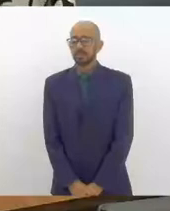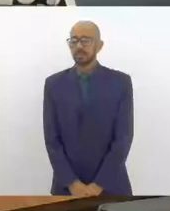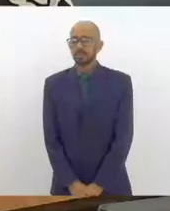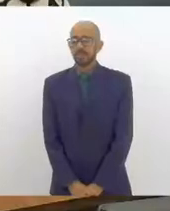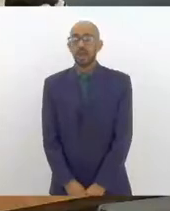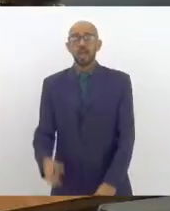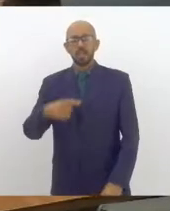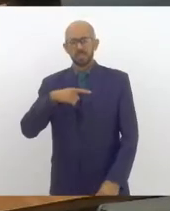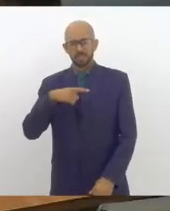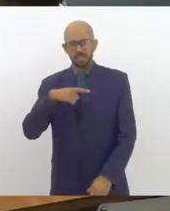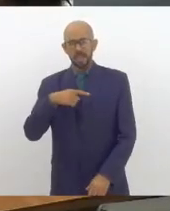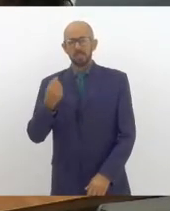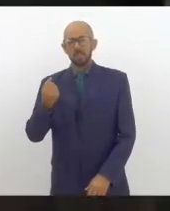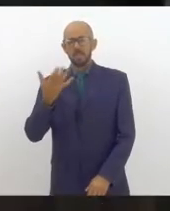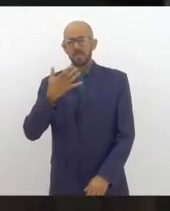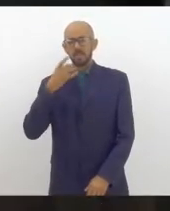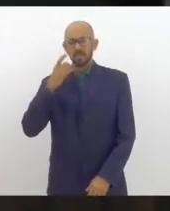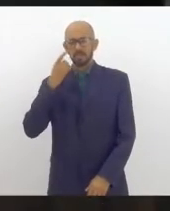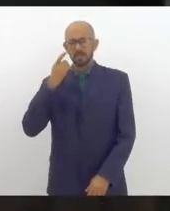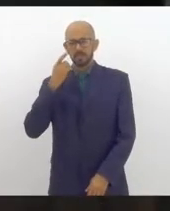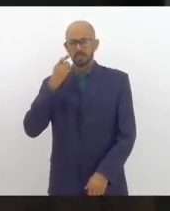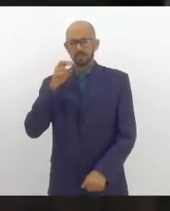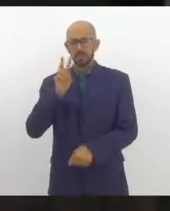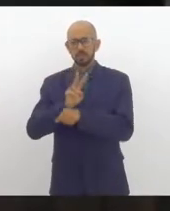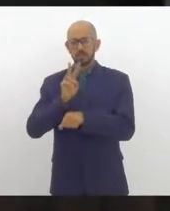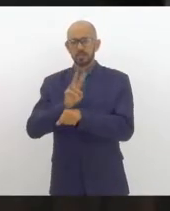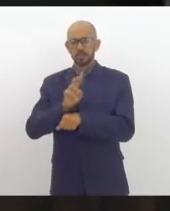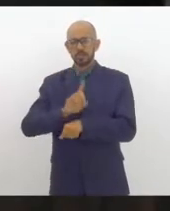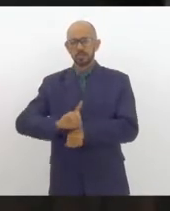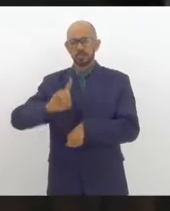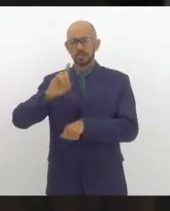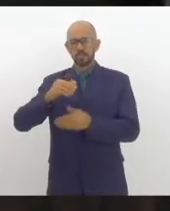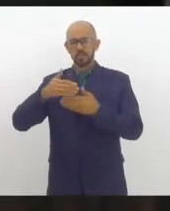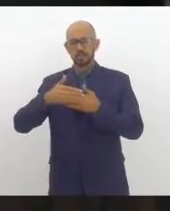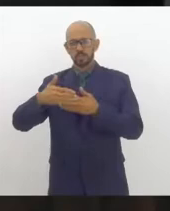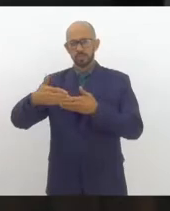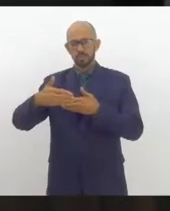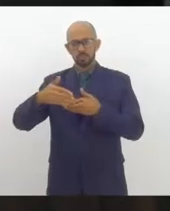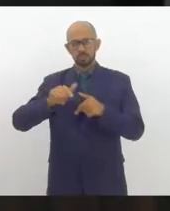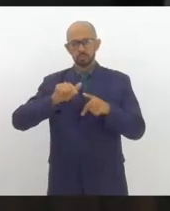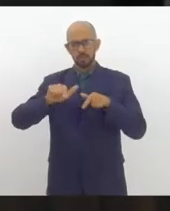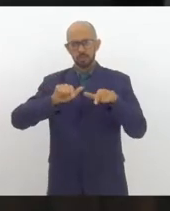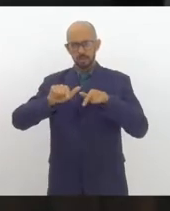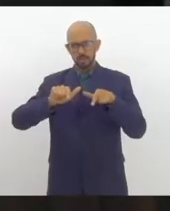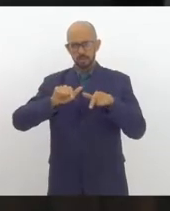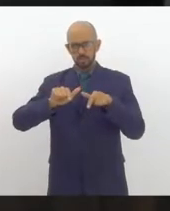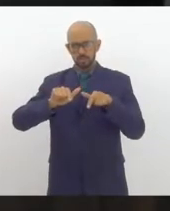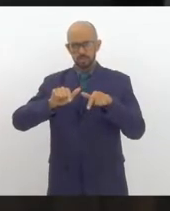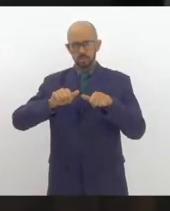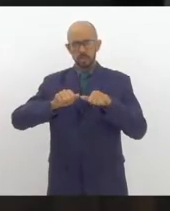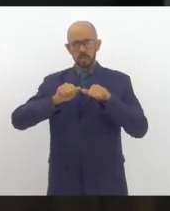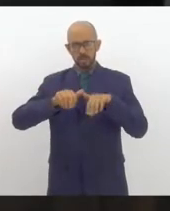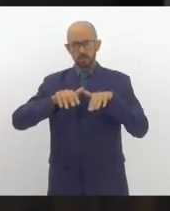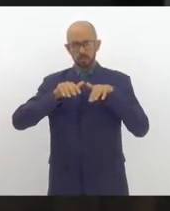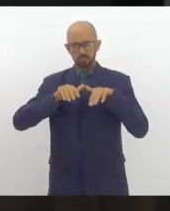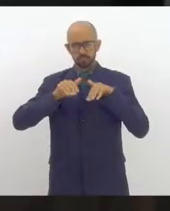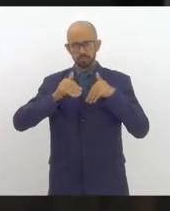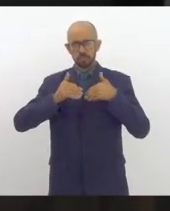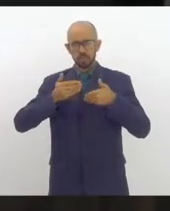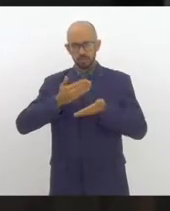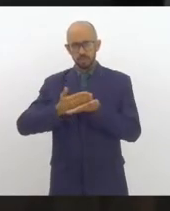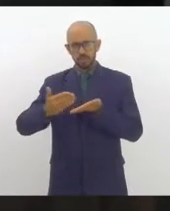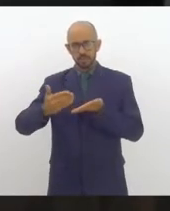em havendo número legal e sobre a proteção de Deus iniciamos os nossos trabalhos está aberta a sessão a